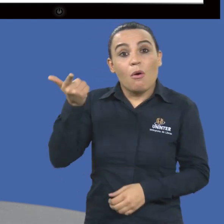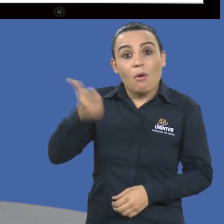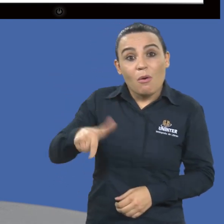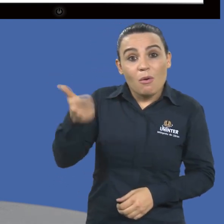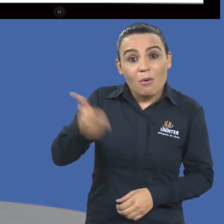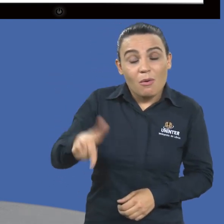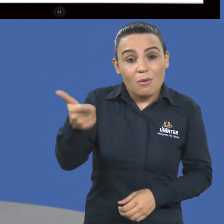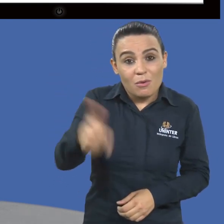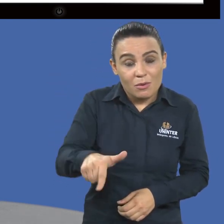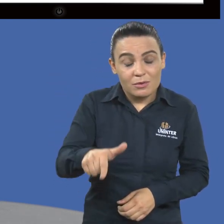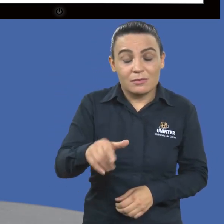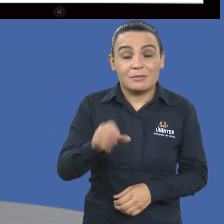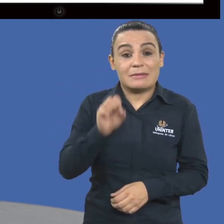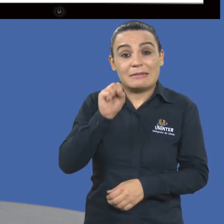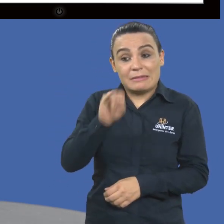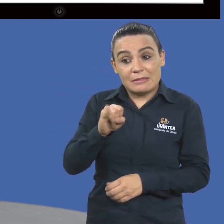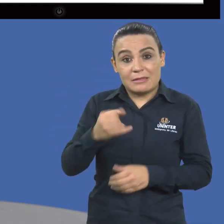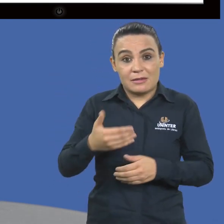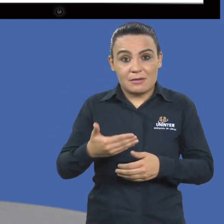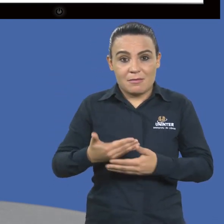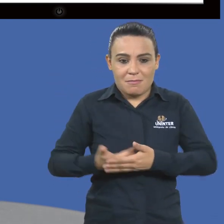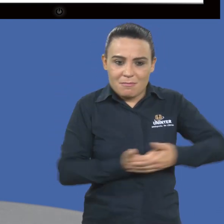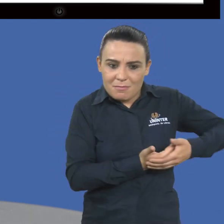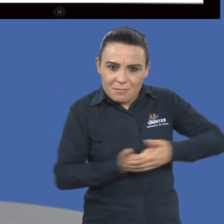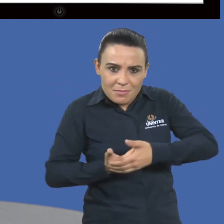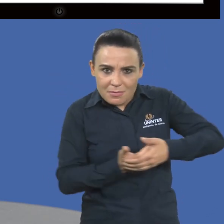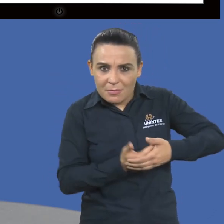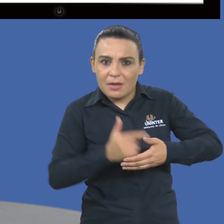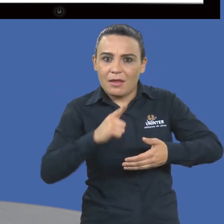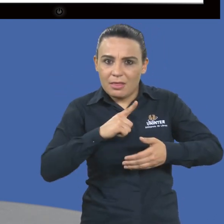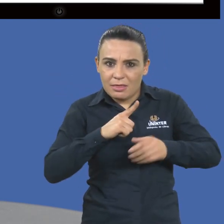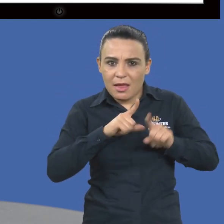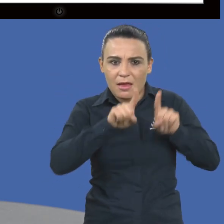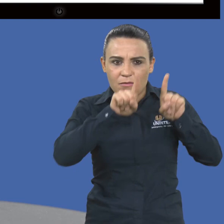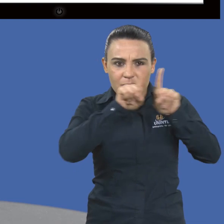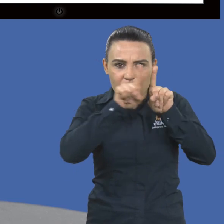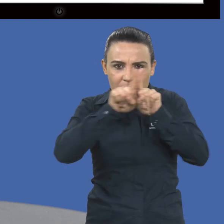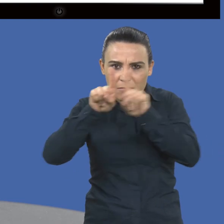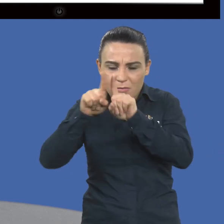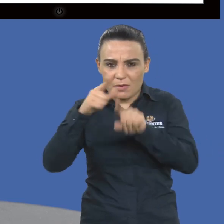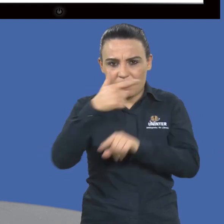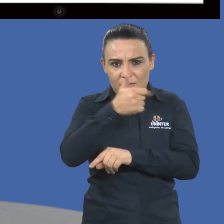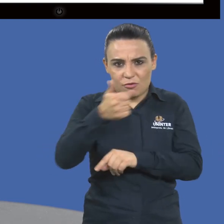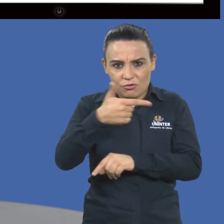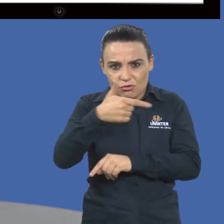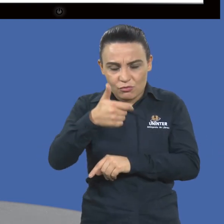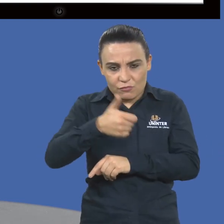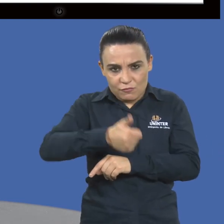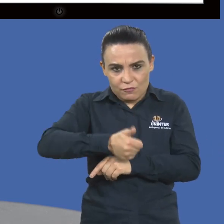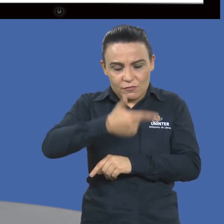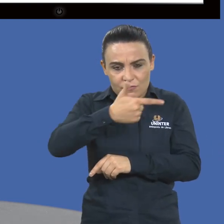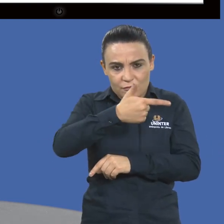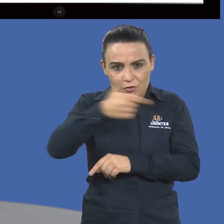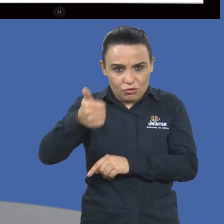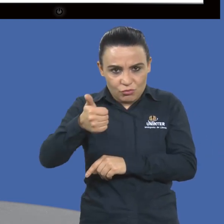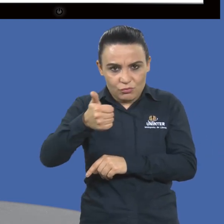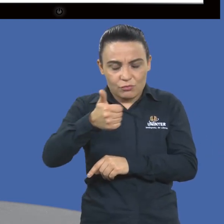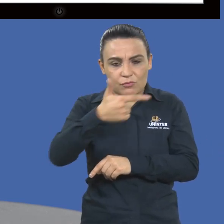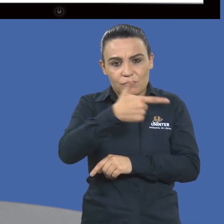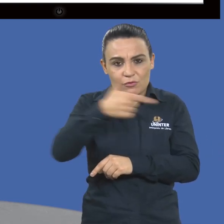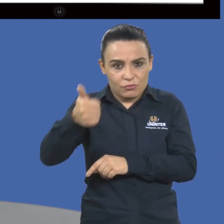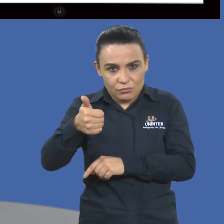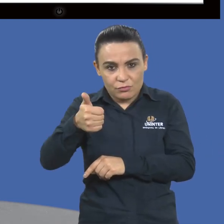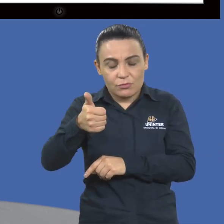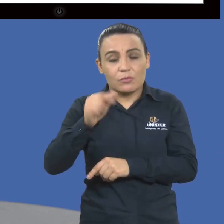de recorrência, quando o nenê tem essa constituição cromossômica, o risco de recorrência para o